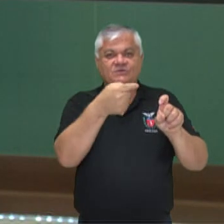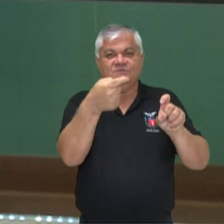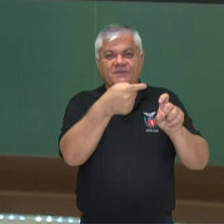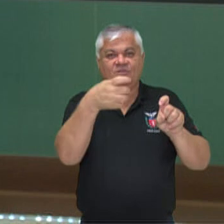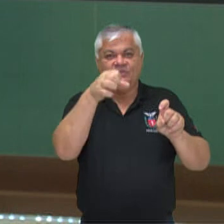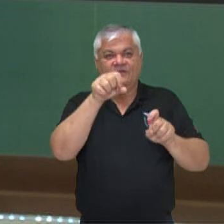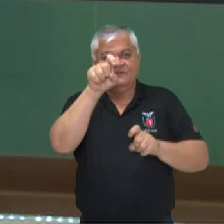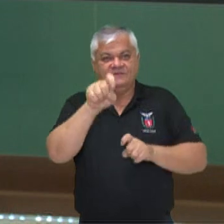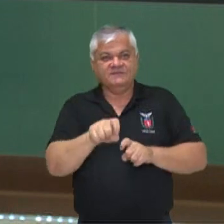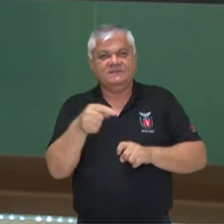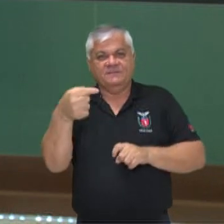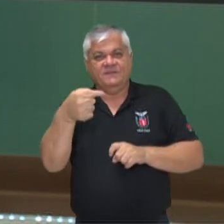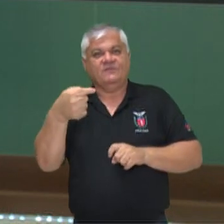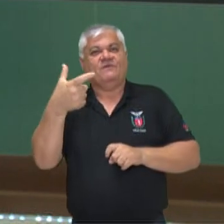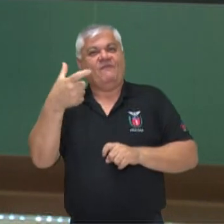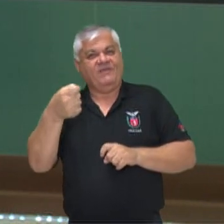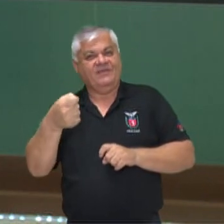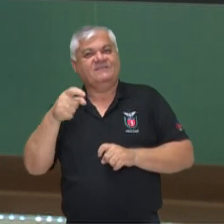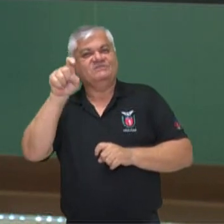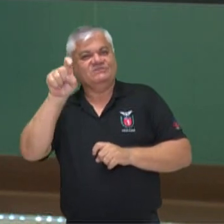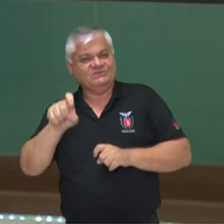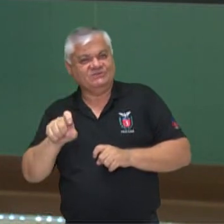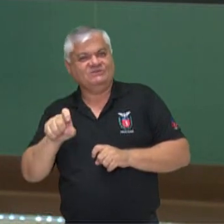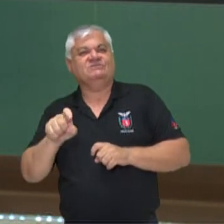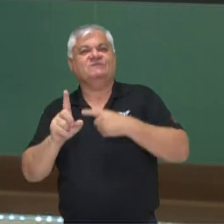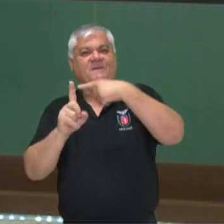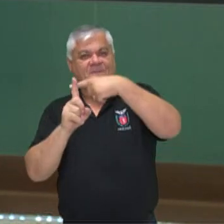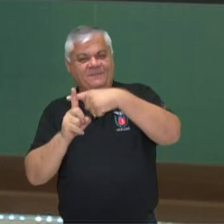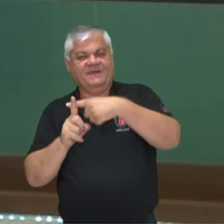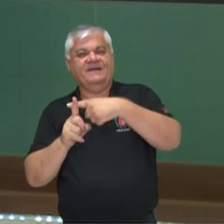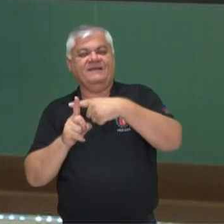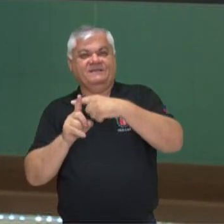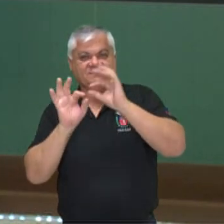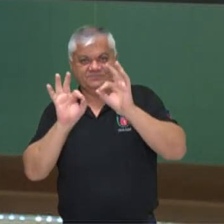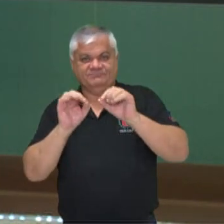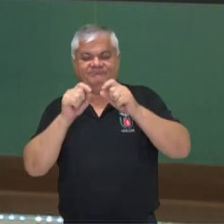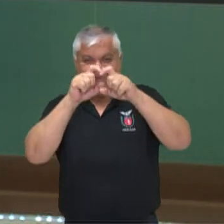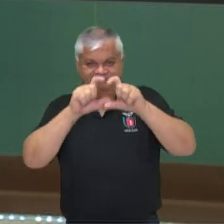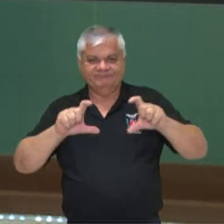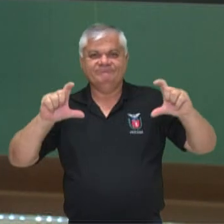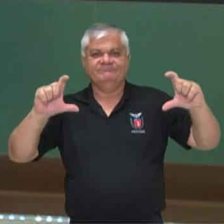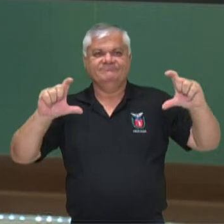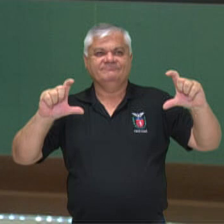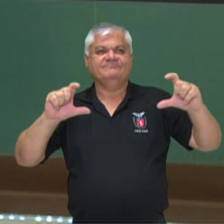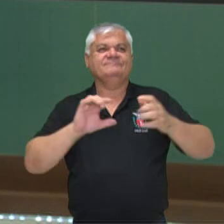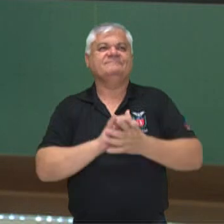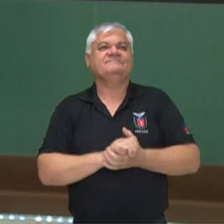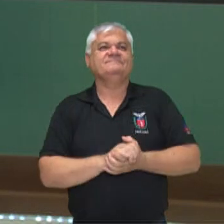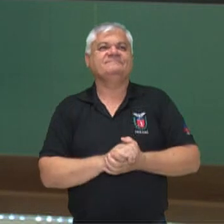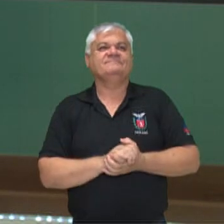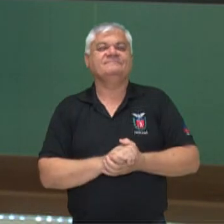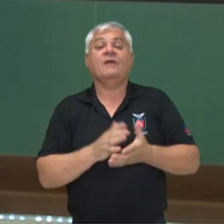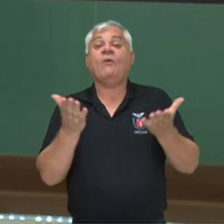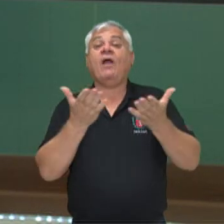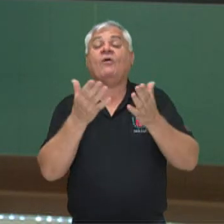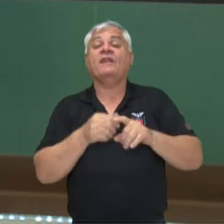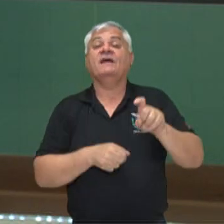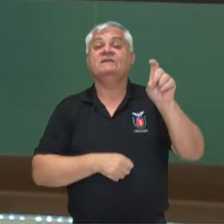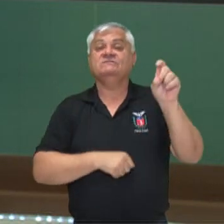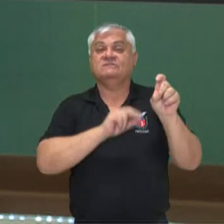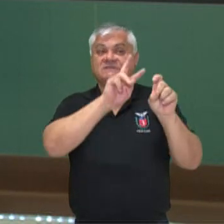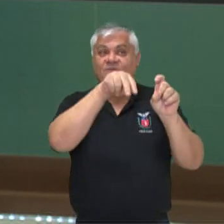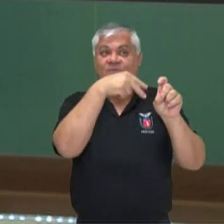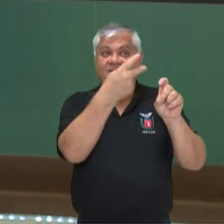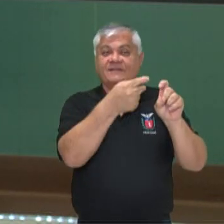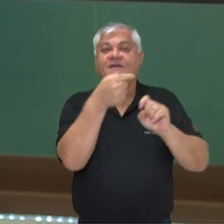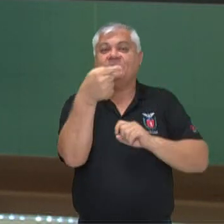29 como isso. Como menos 9x, menos 20x. Eu abri aquilo lá, tá bom? E agora por agrupamento, ó, coloco o x